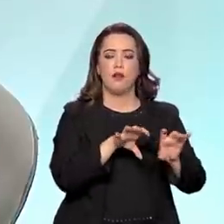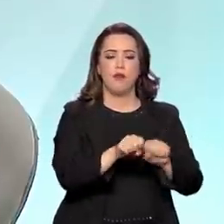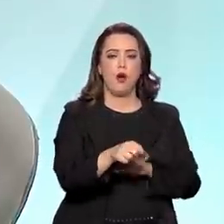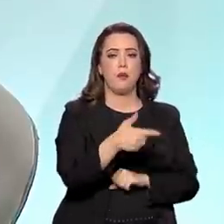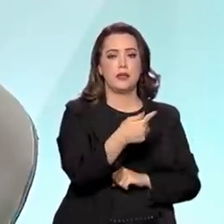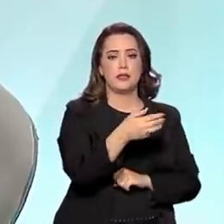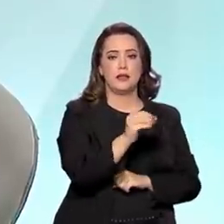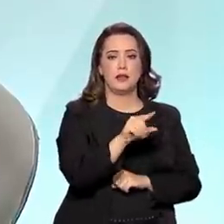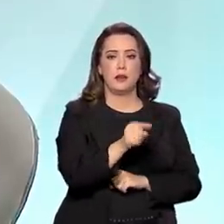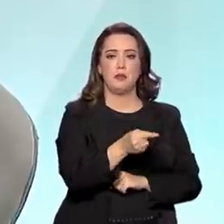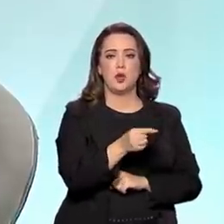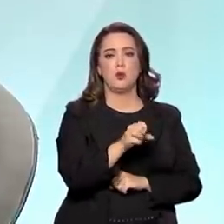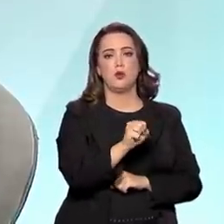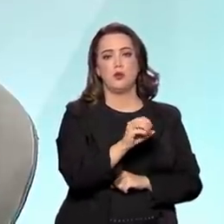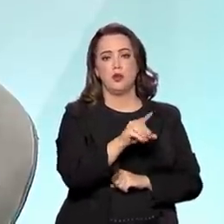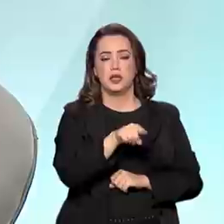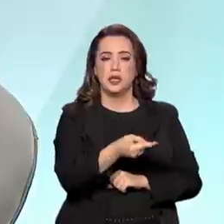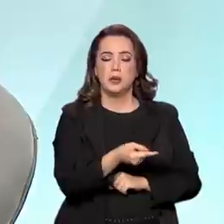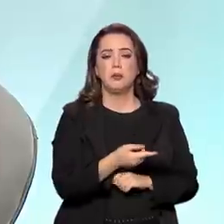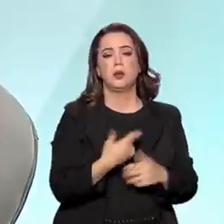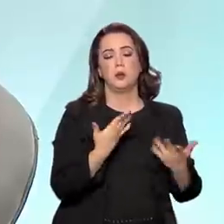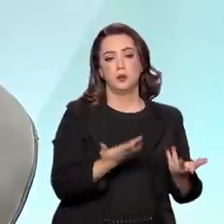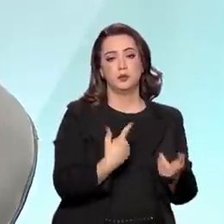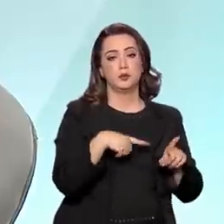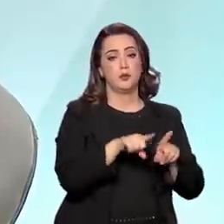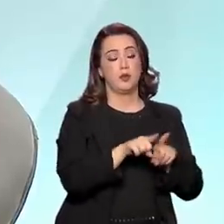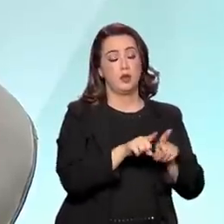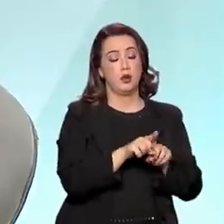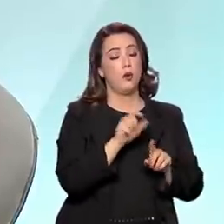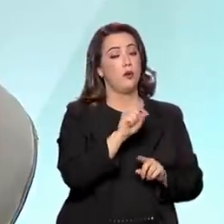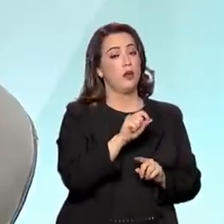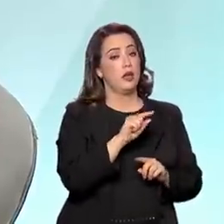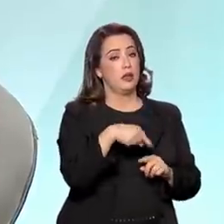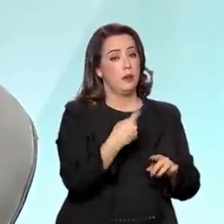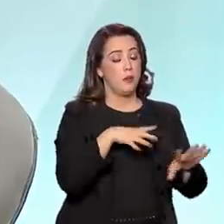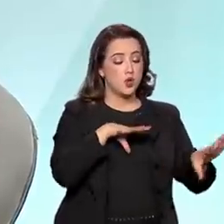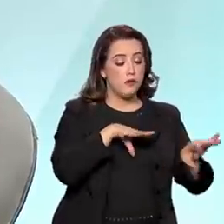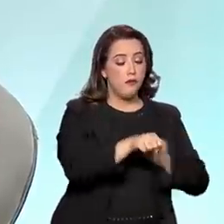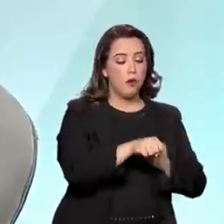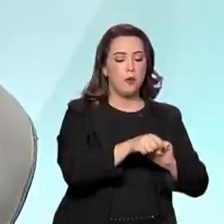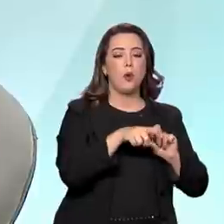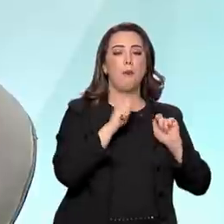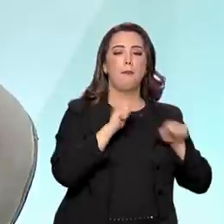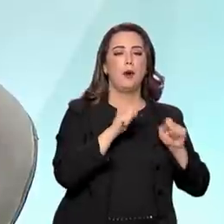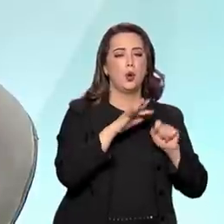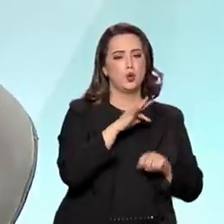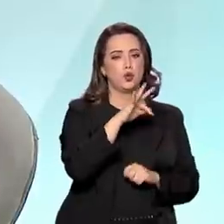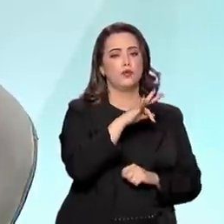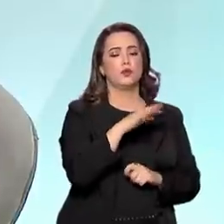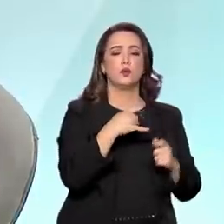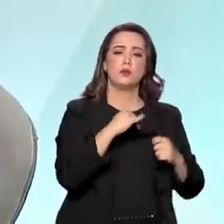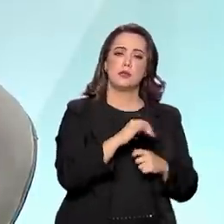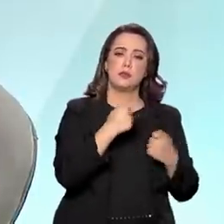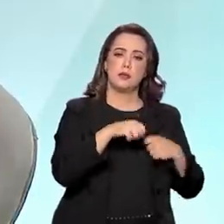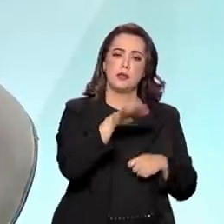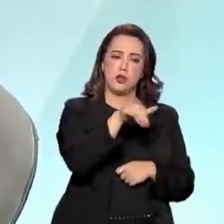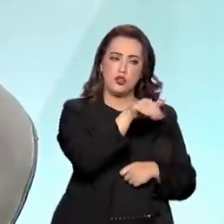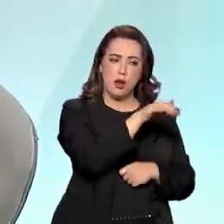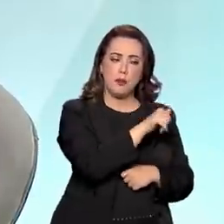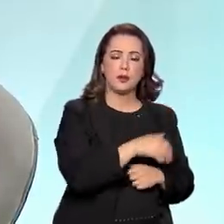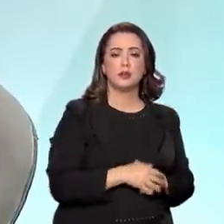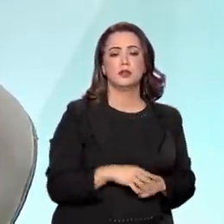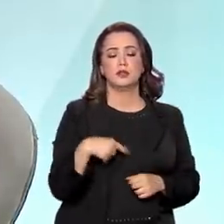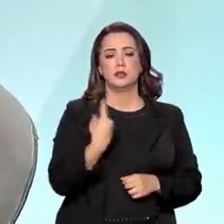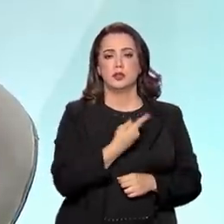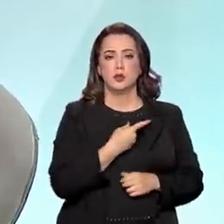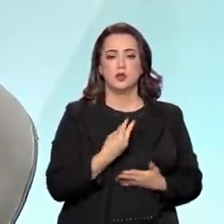são licenciados eles ficam com a instrução Militar foi bom os resultados a serem convocados e todo ano a gente faz isso